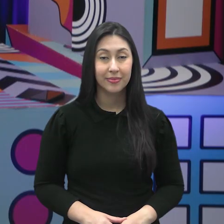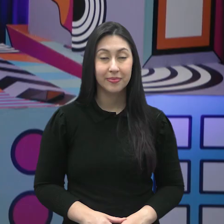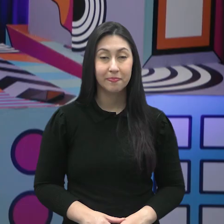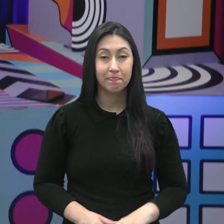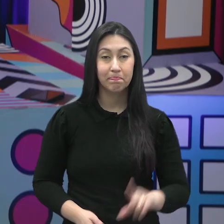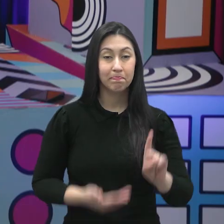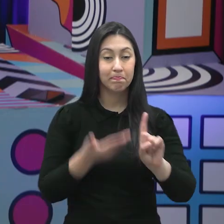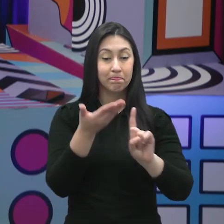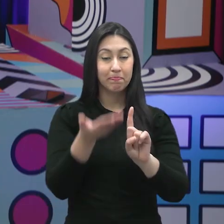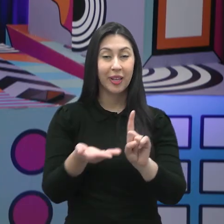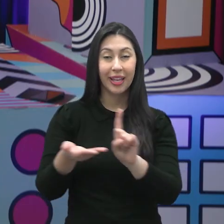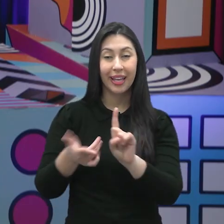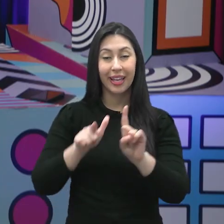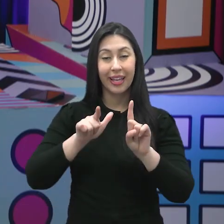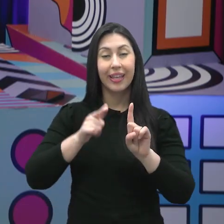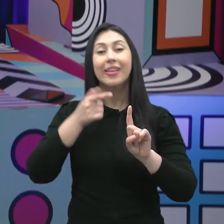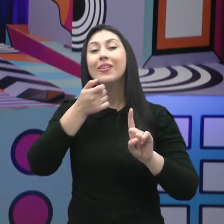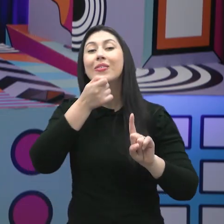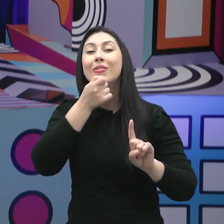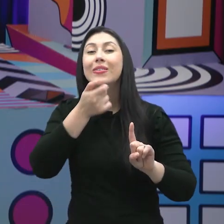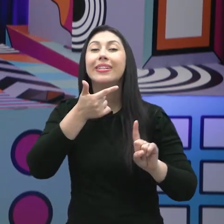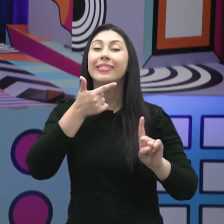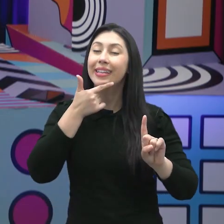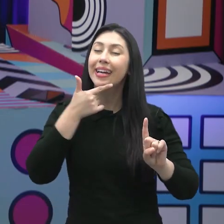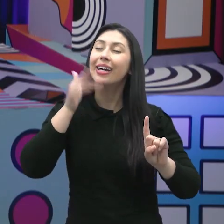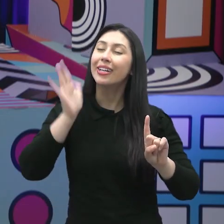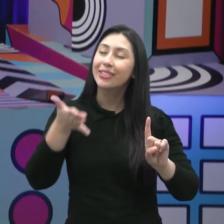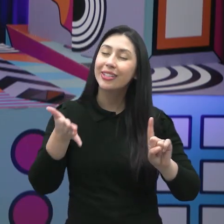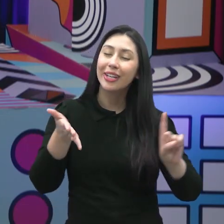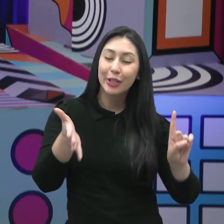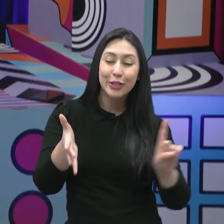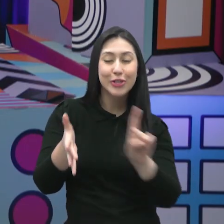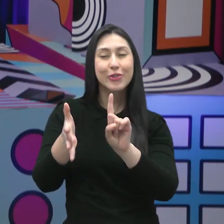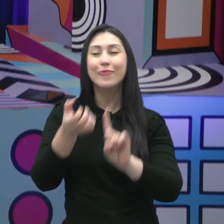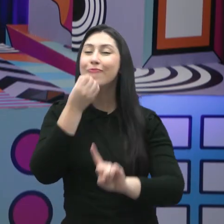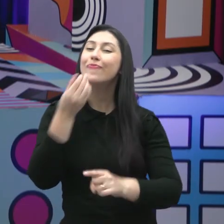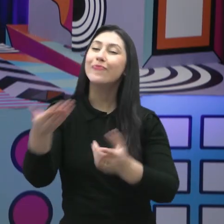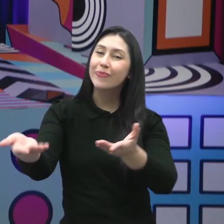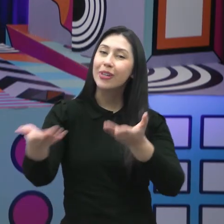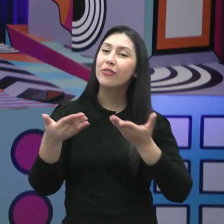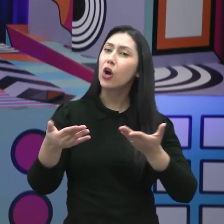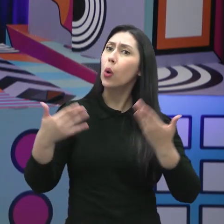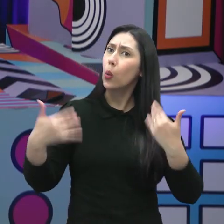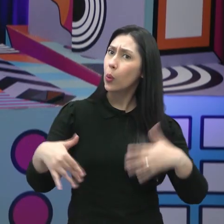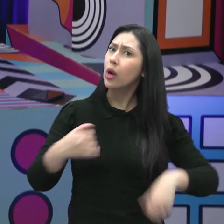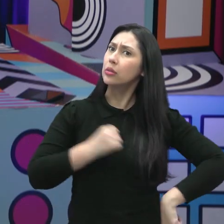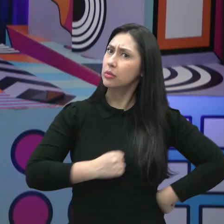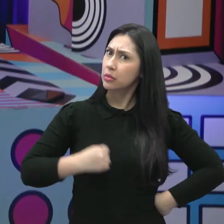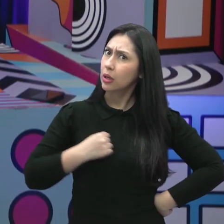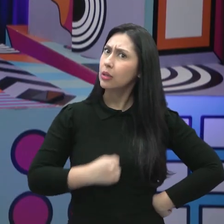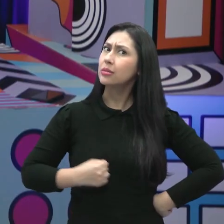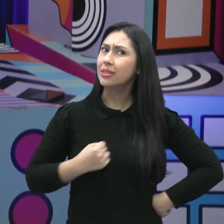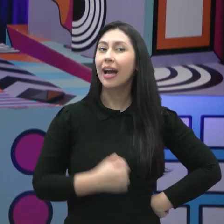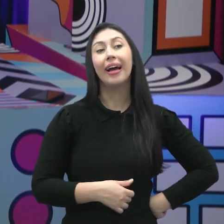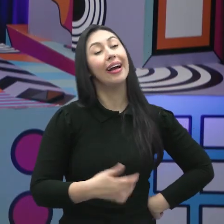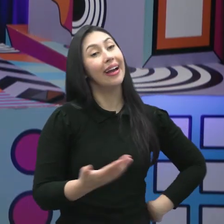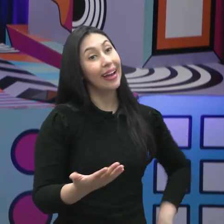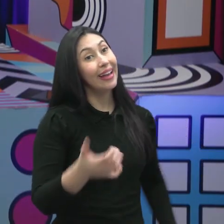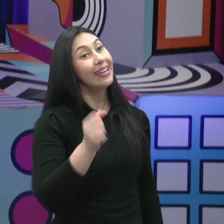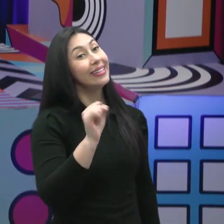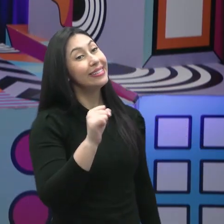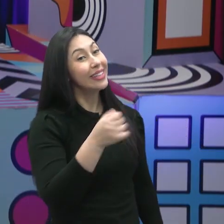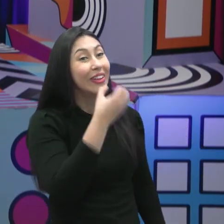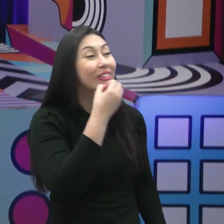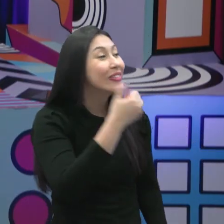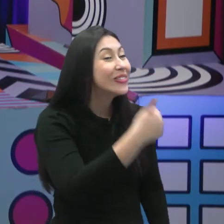O colunista Lucas Guerra já está por aqui. Seja muito bem-vindo, Lucas. Quanto tempo! Guerra. Pois Como olha.